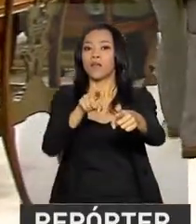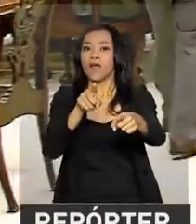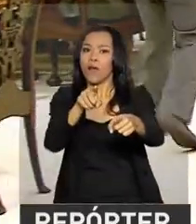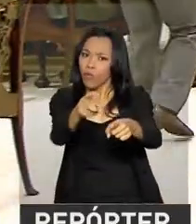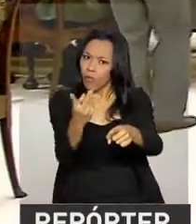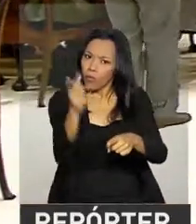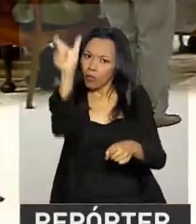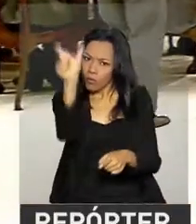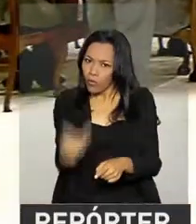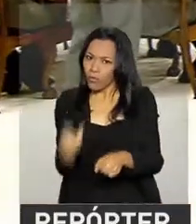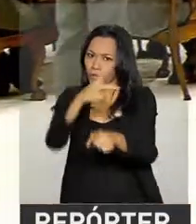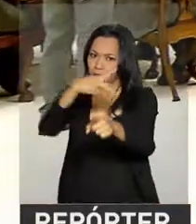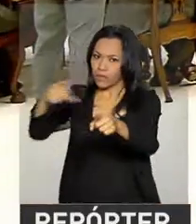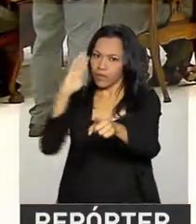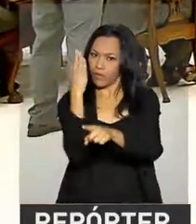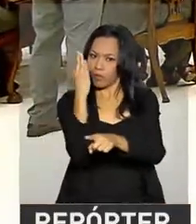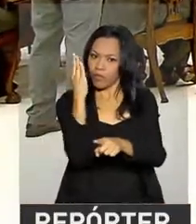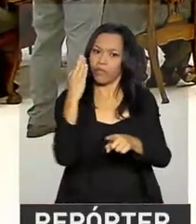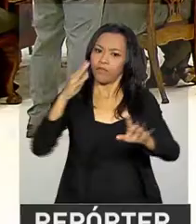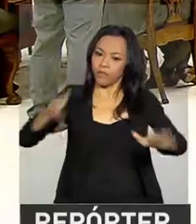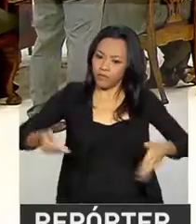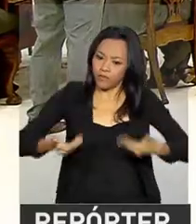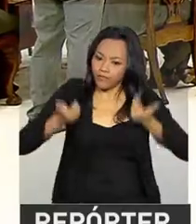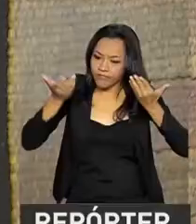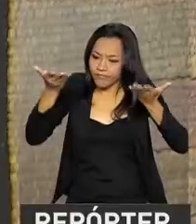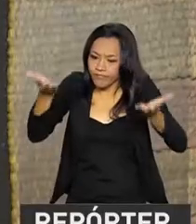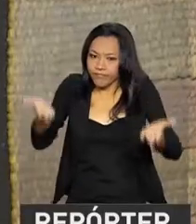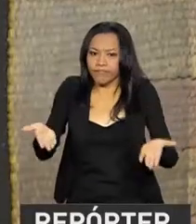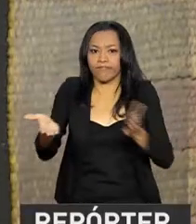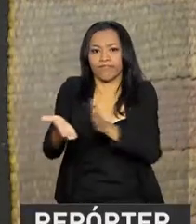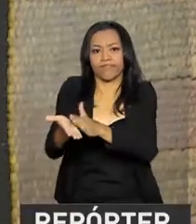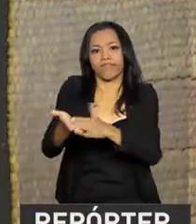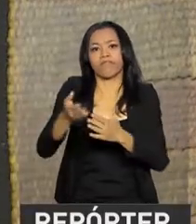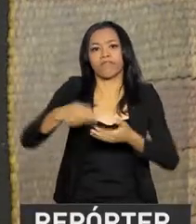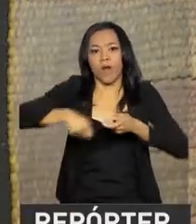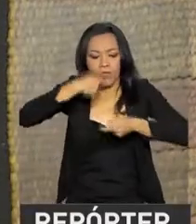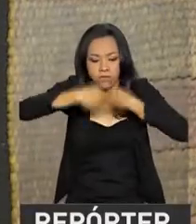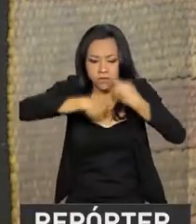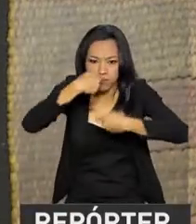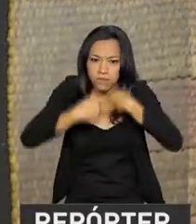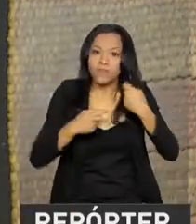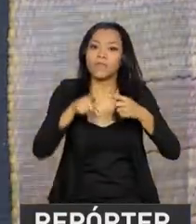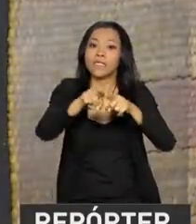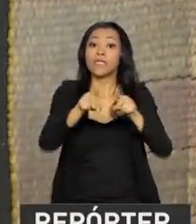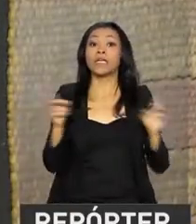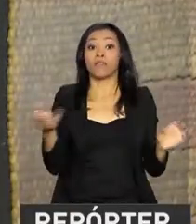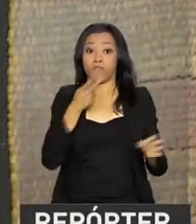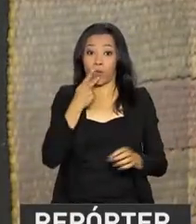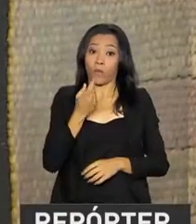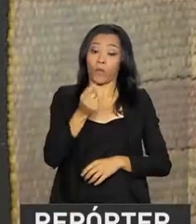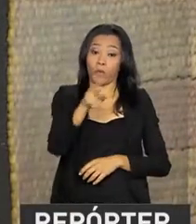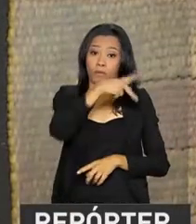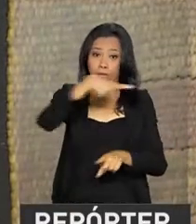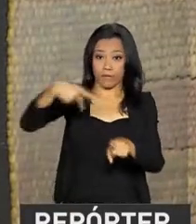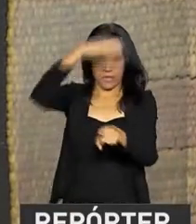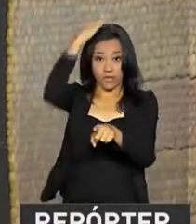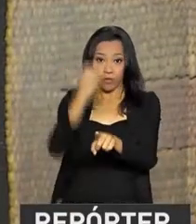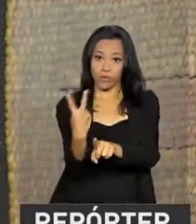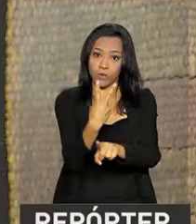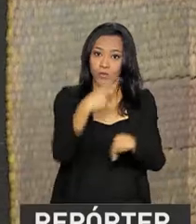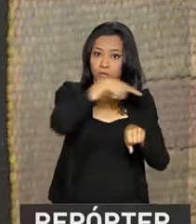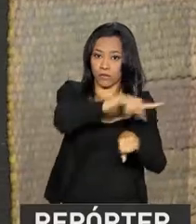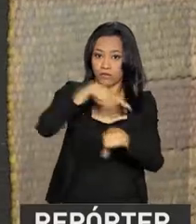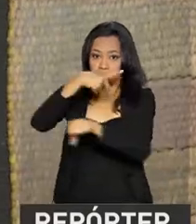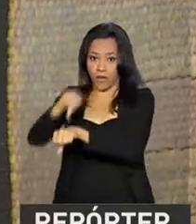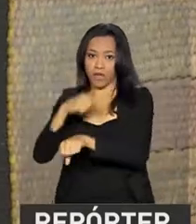foi homenageado com um almoço no Palácio do Itamaraty. O presidente Michel Temer afirmou que os dois países